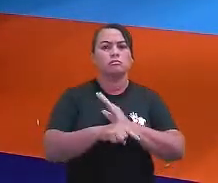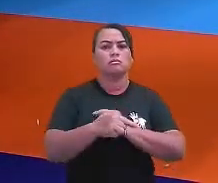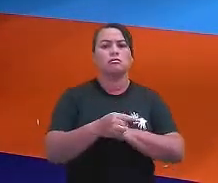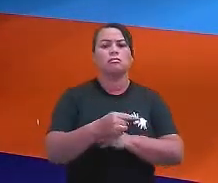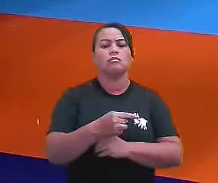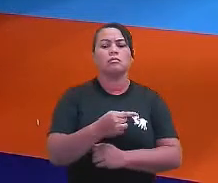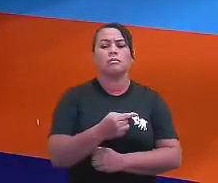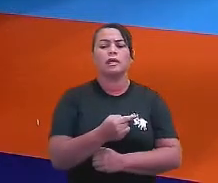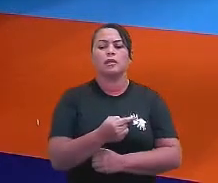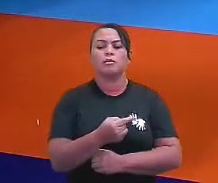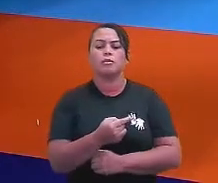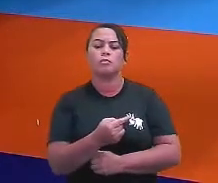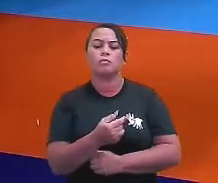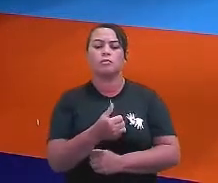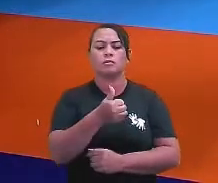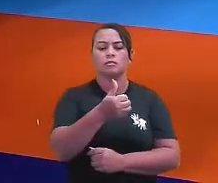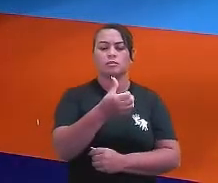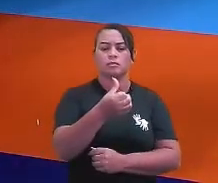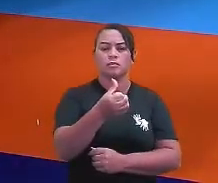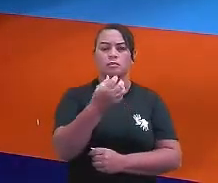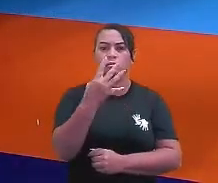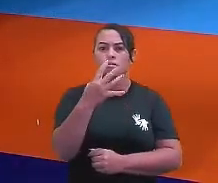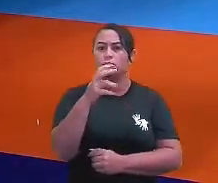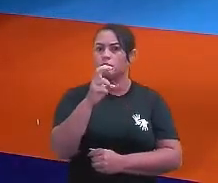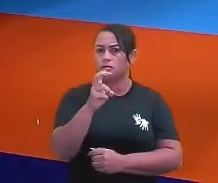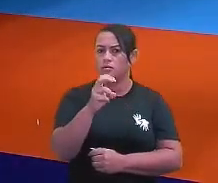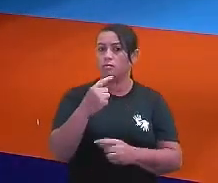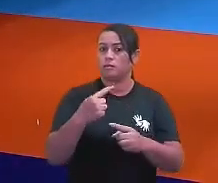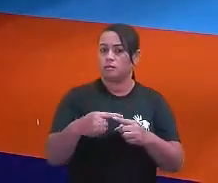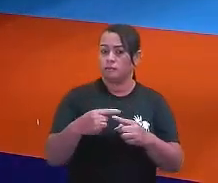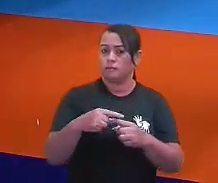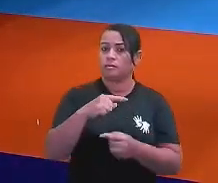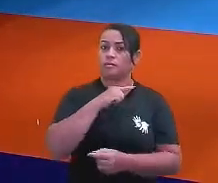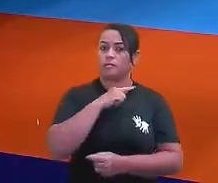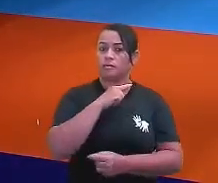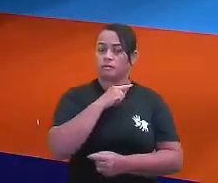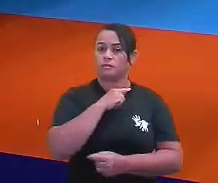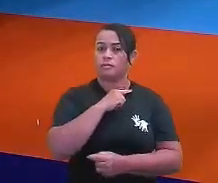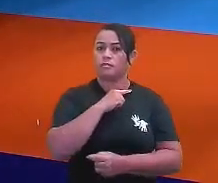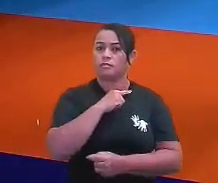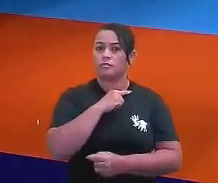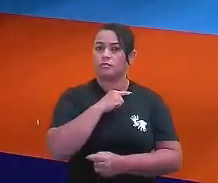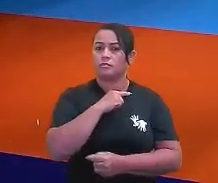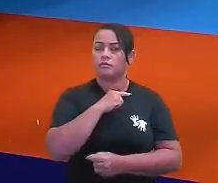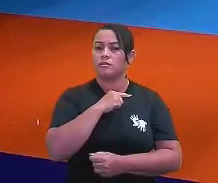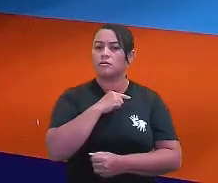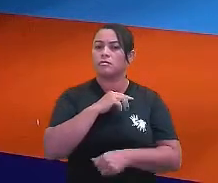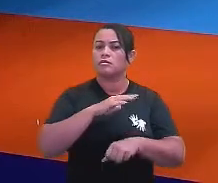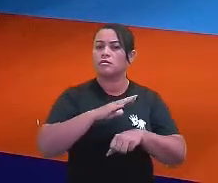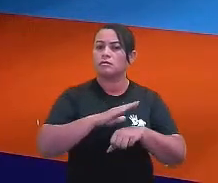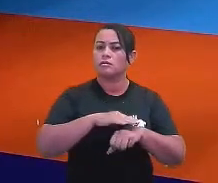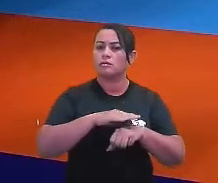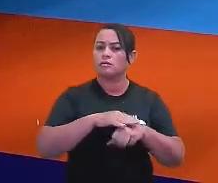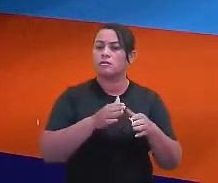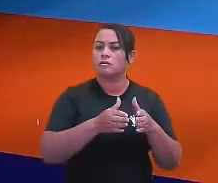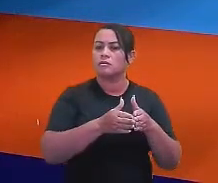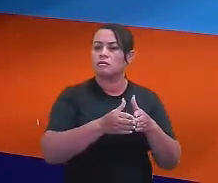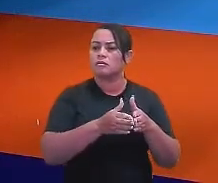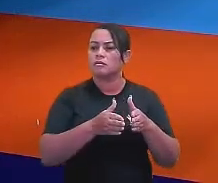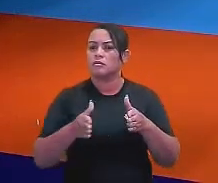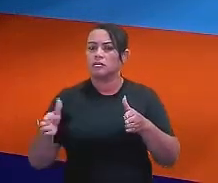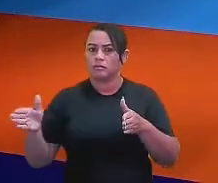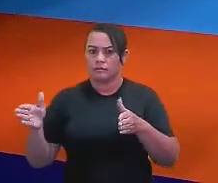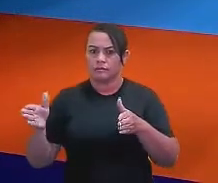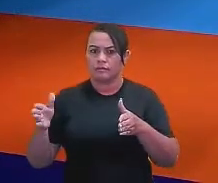1645. Porque aí eu vou ter a quantidade de... eu vou ter o tempo em que o fato